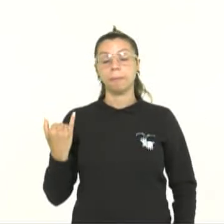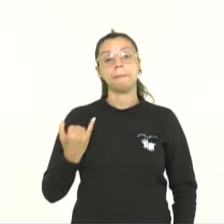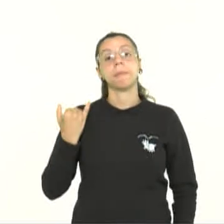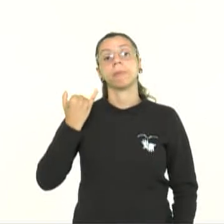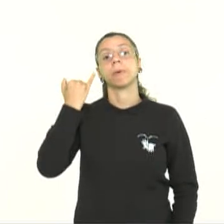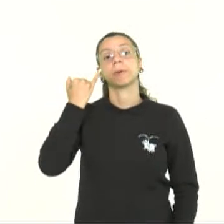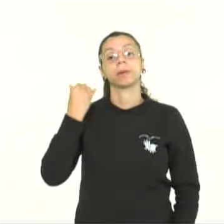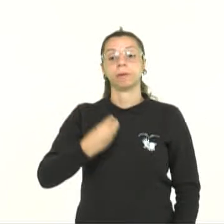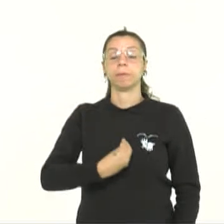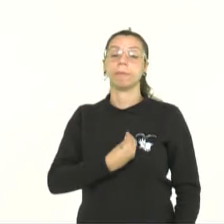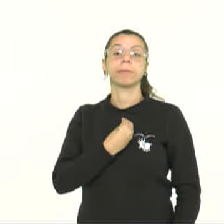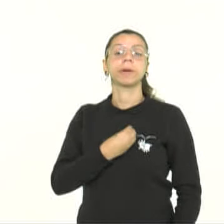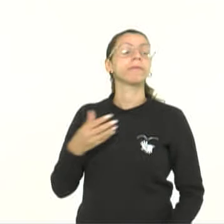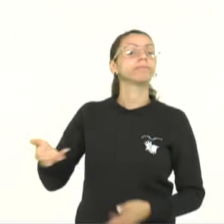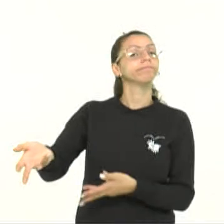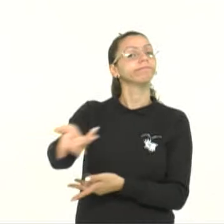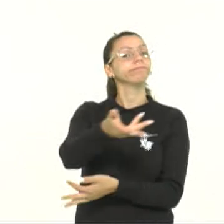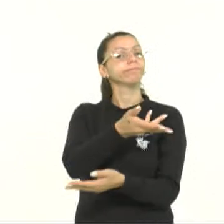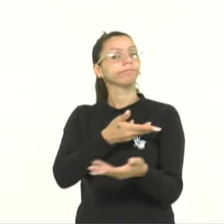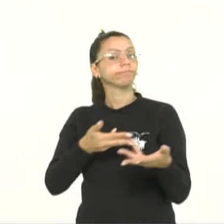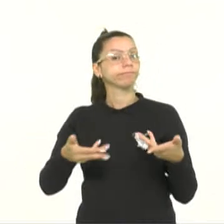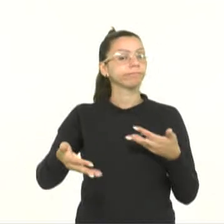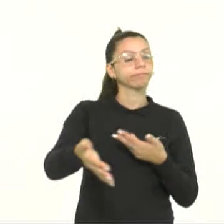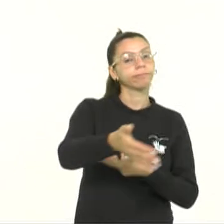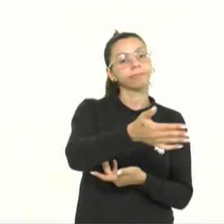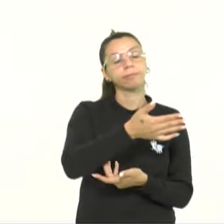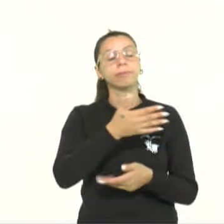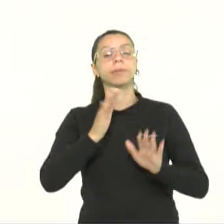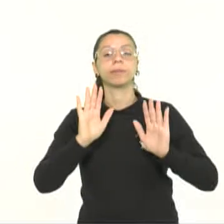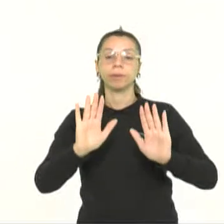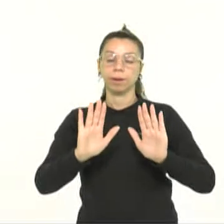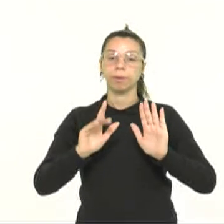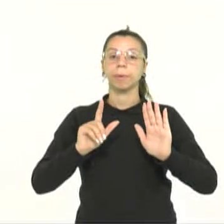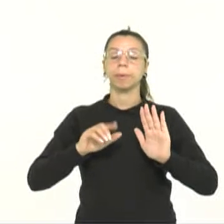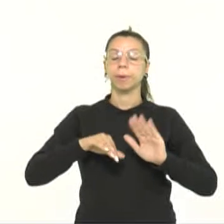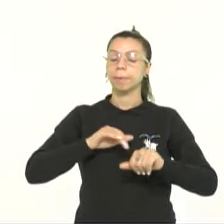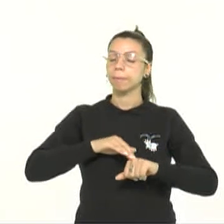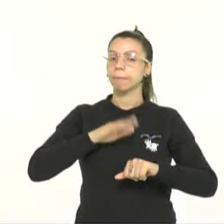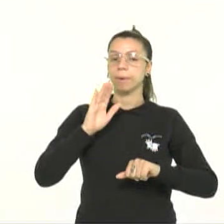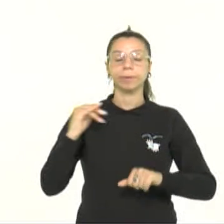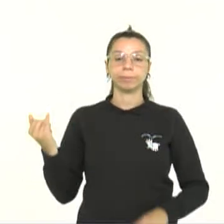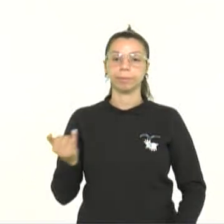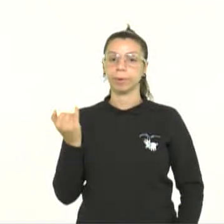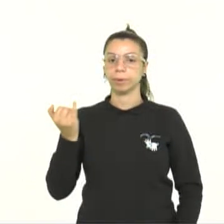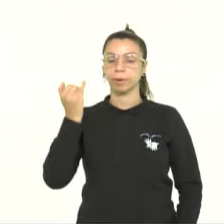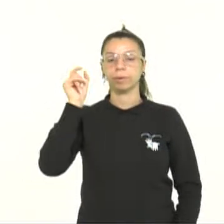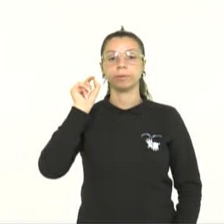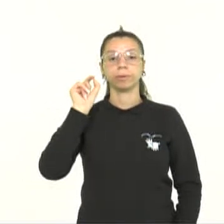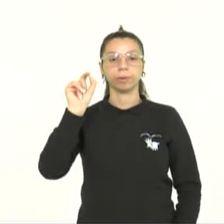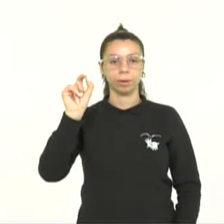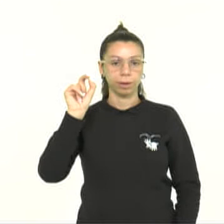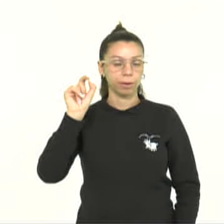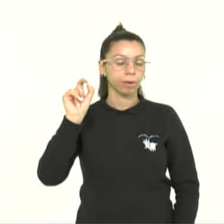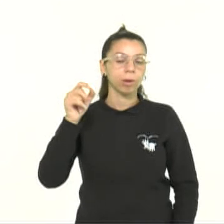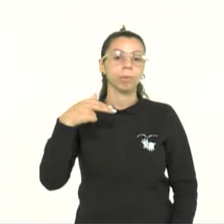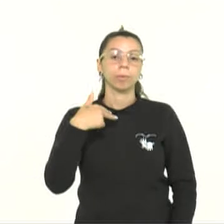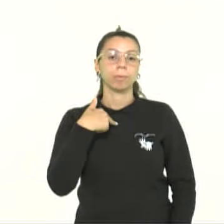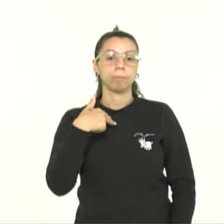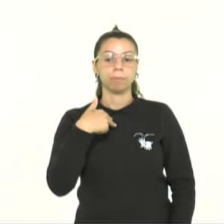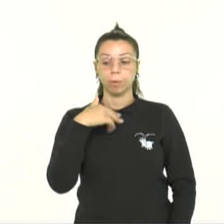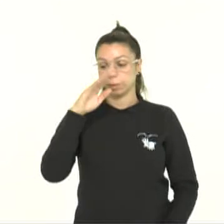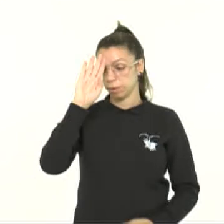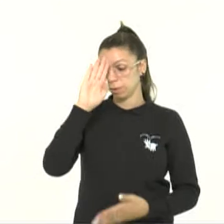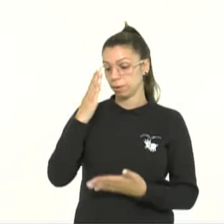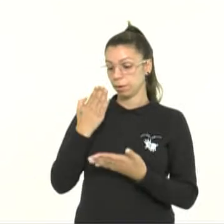para a convivência com os demais. E, sobretudo, acima de tudo, Ela diz assim, que não devemos acreditar